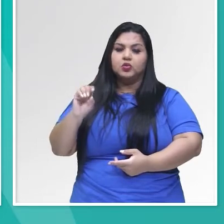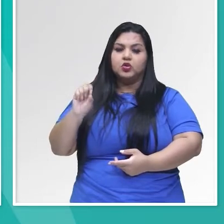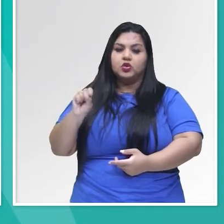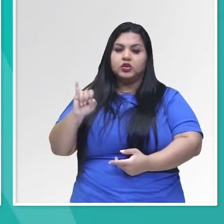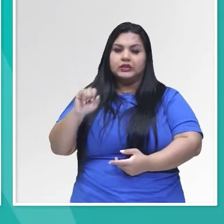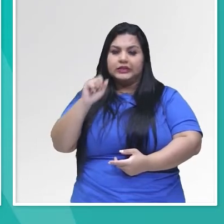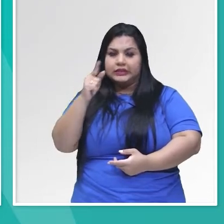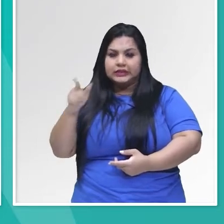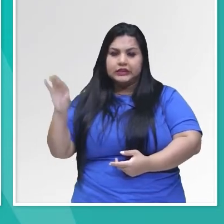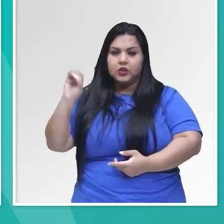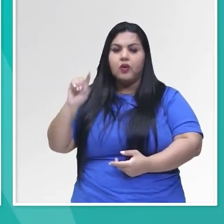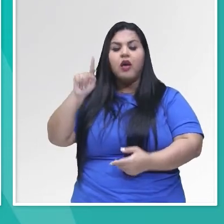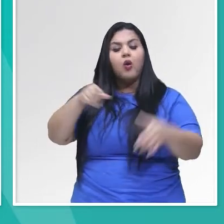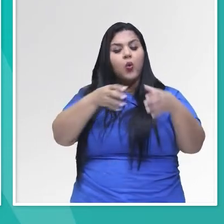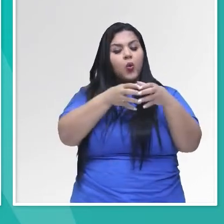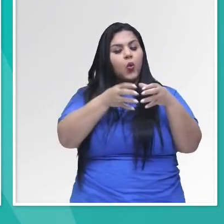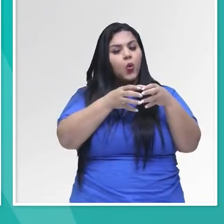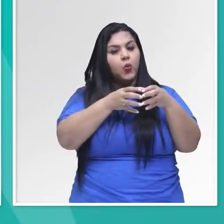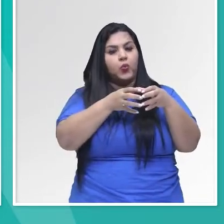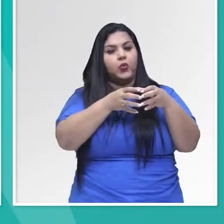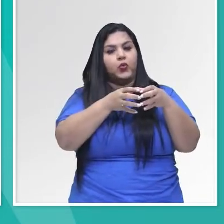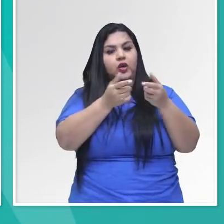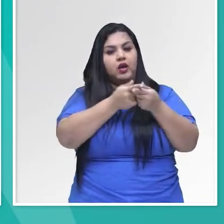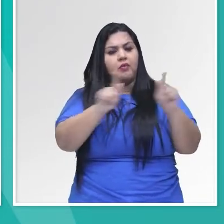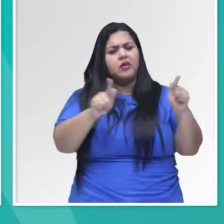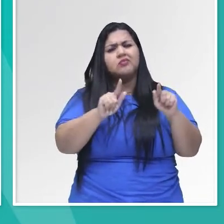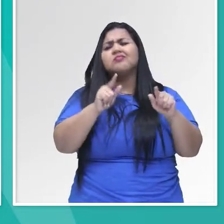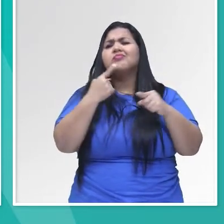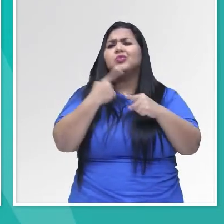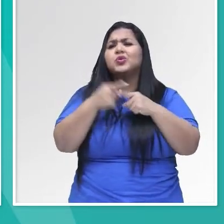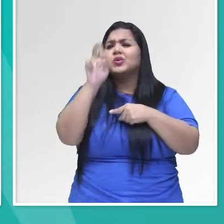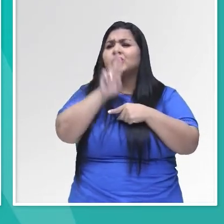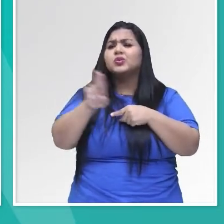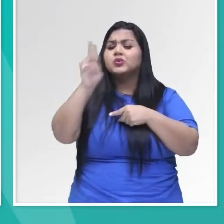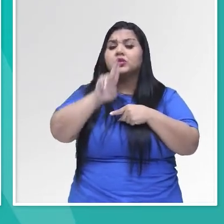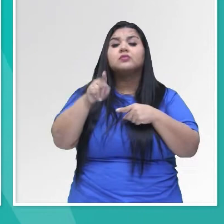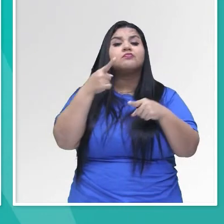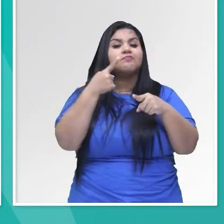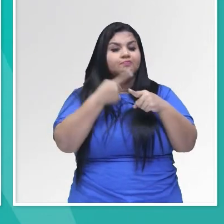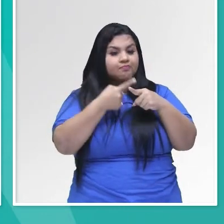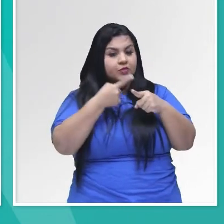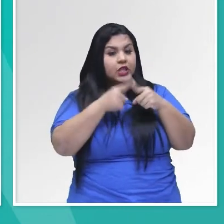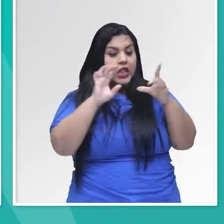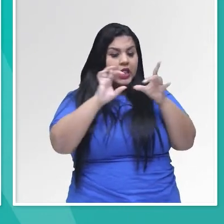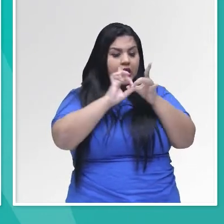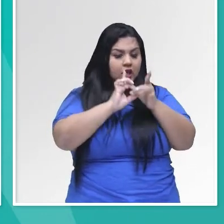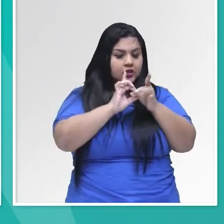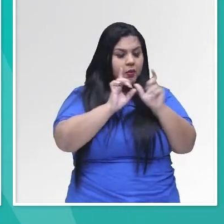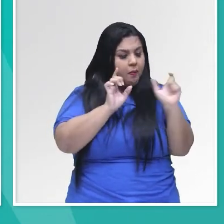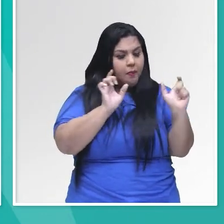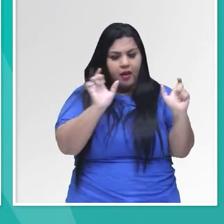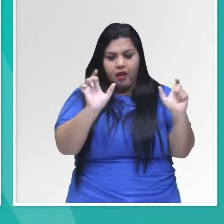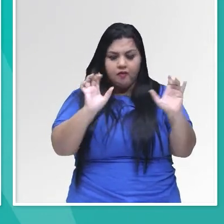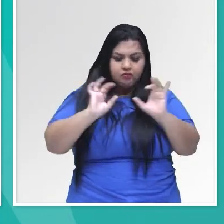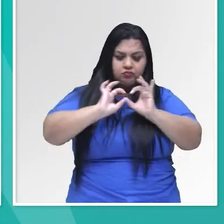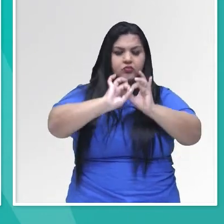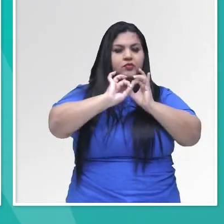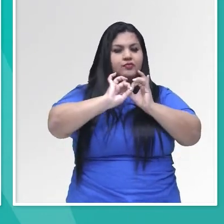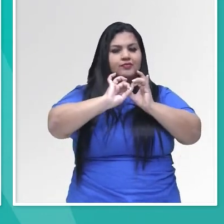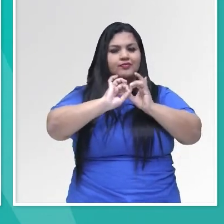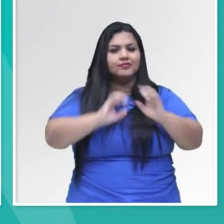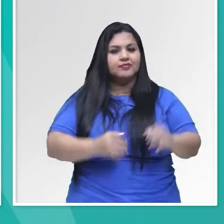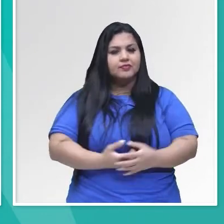uma classe gramatical. E ela serve para quê, professor? Ela serve para ligar termos da oração. Pronto, já